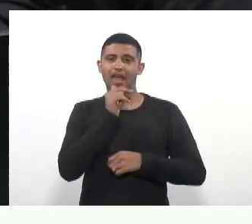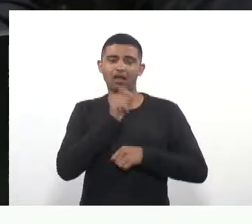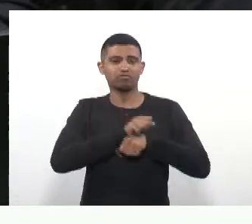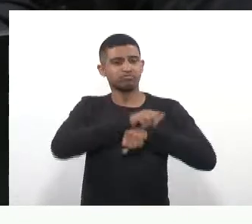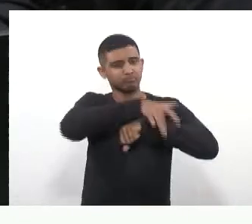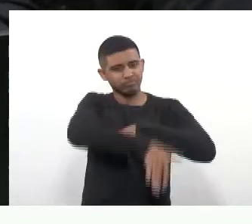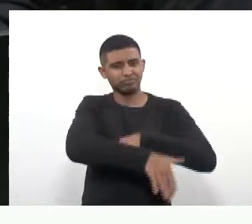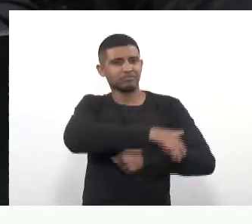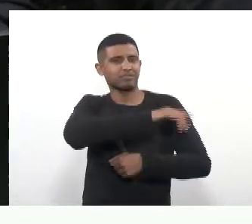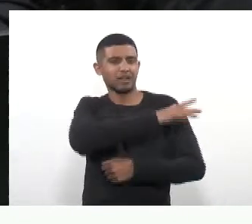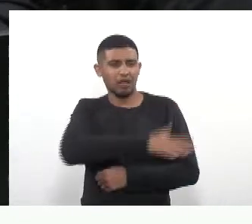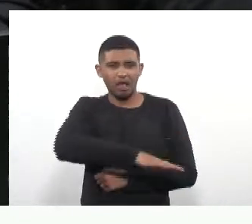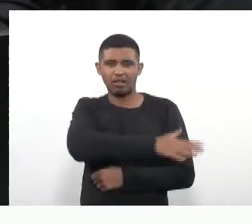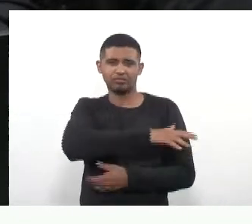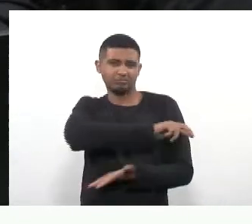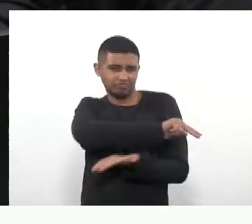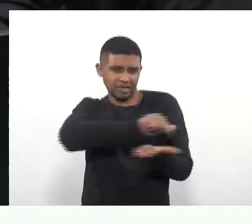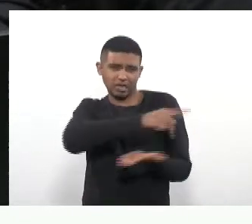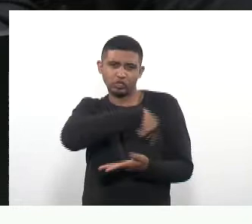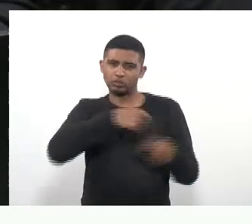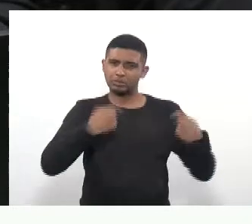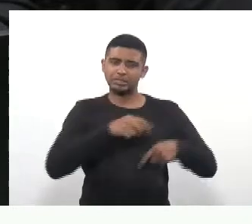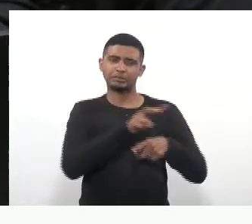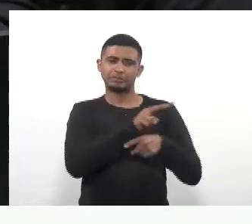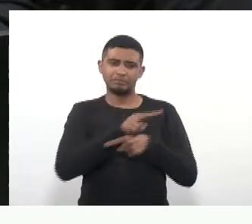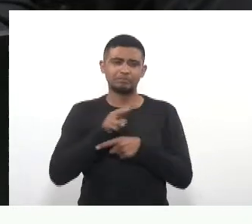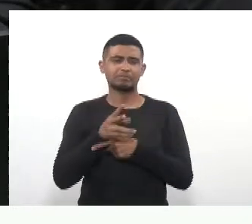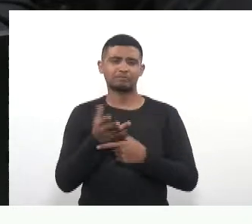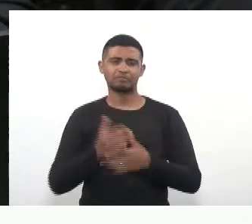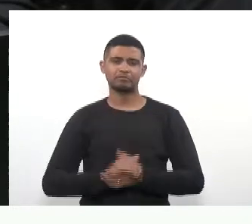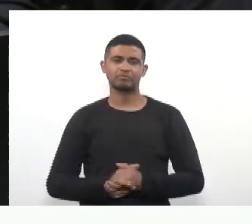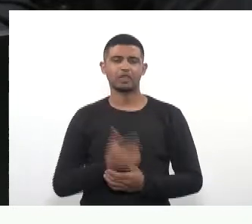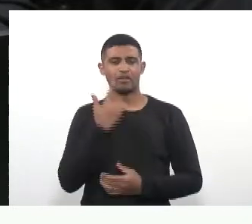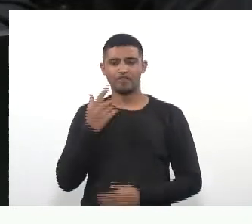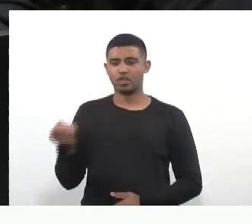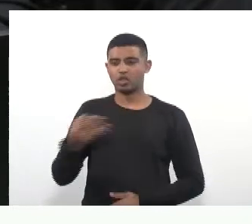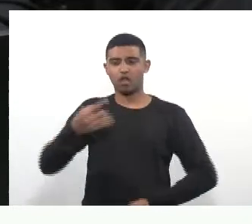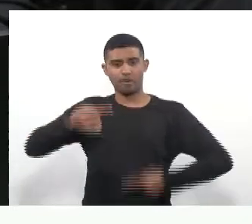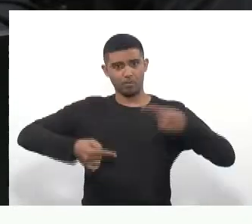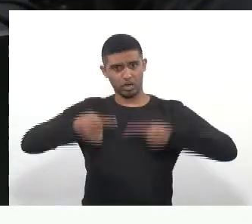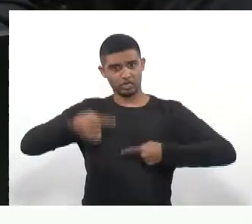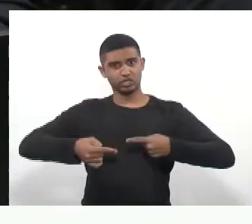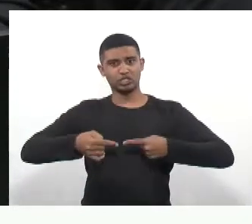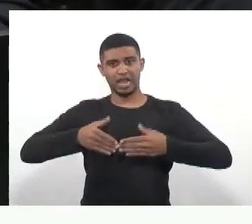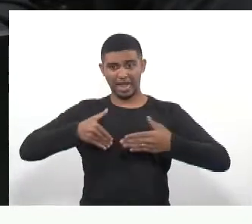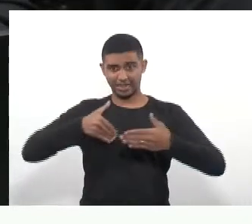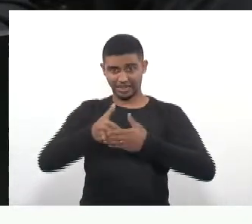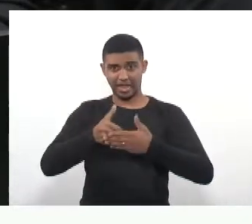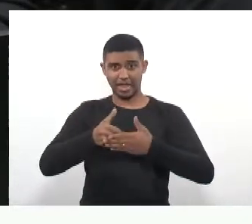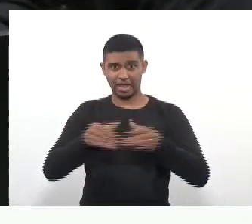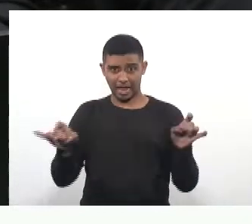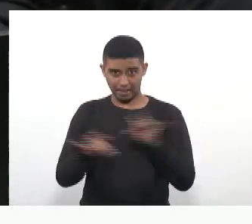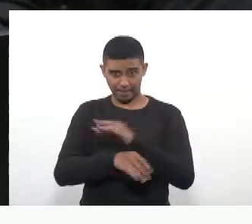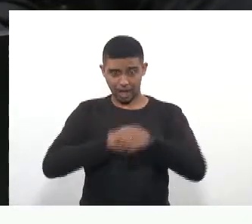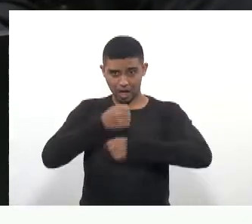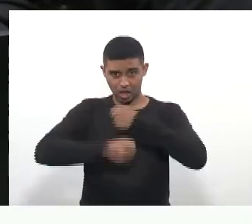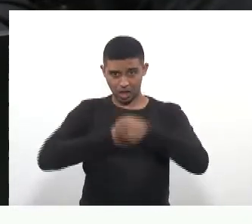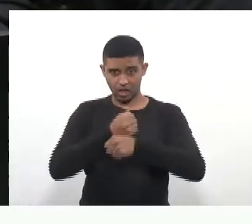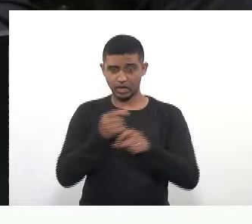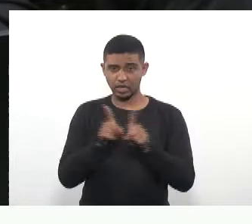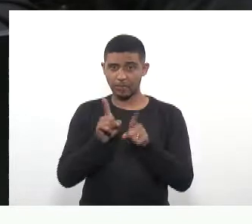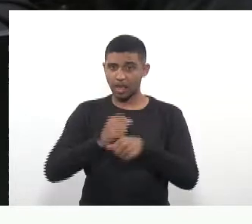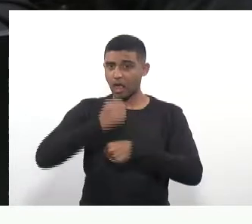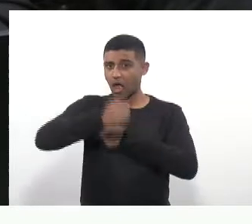água. E essa nova política que vai ser implantada até o fim do ano, e ano que vem já vai estar com o ano